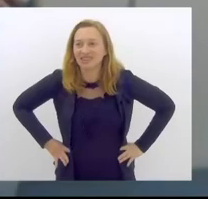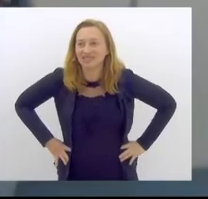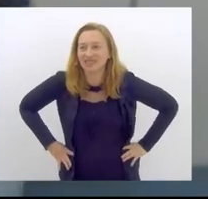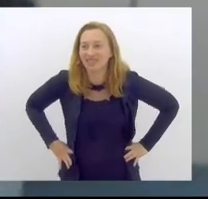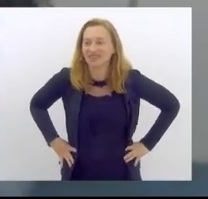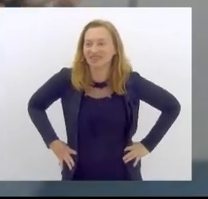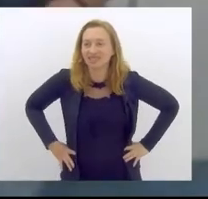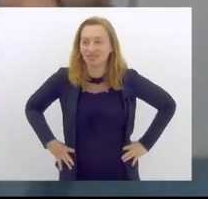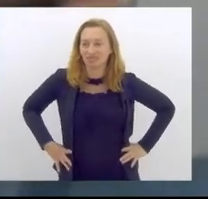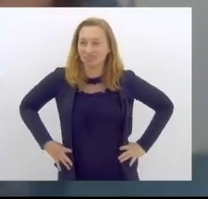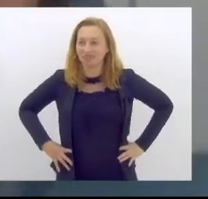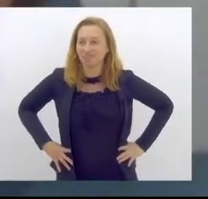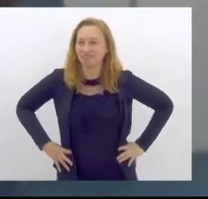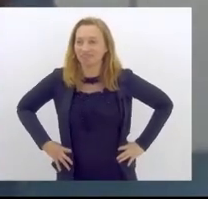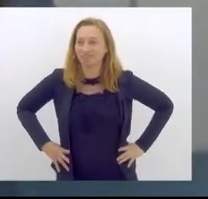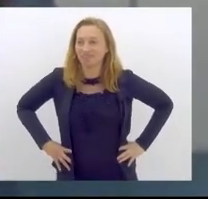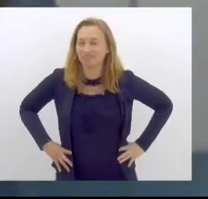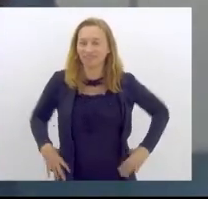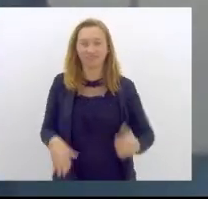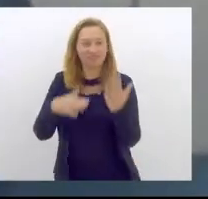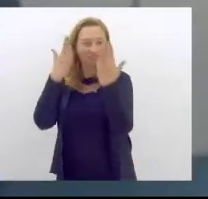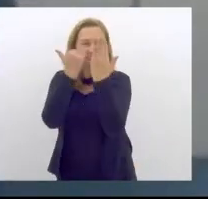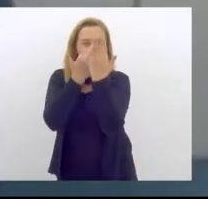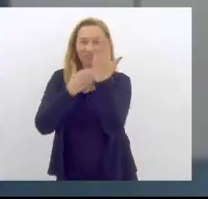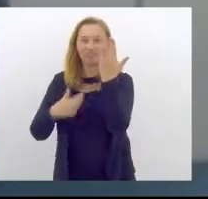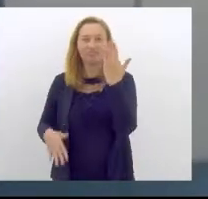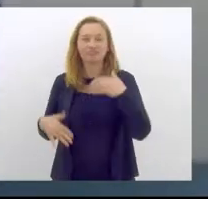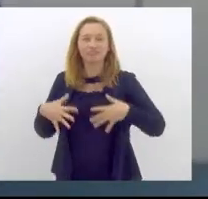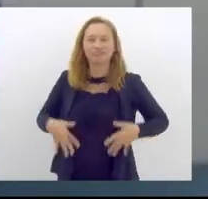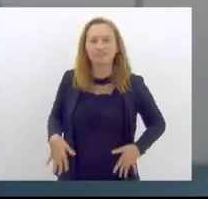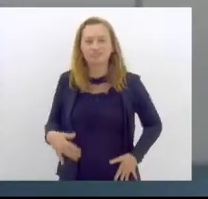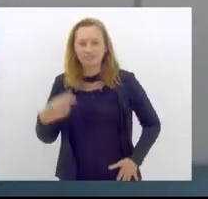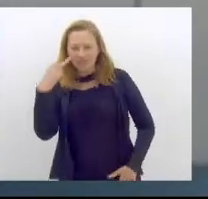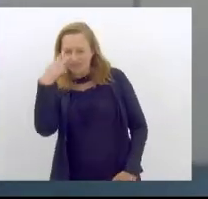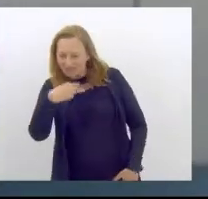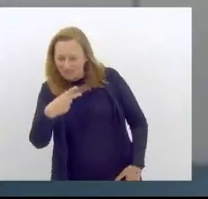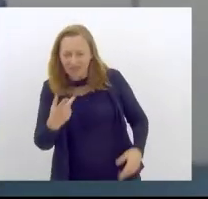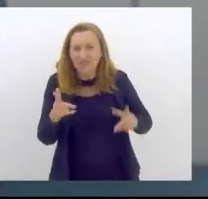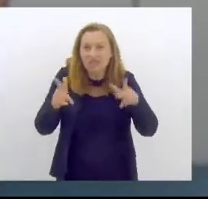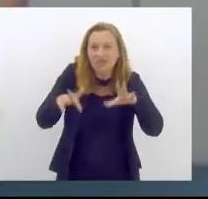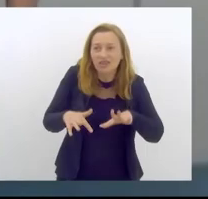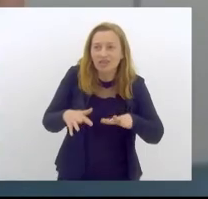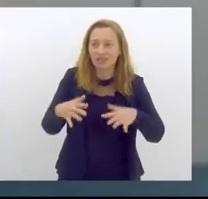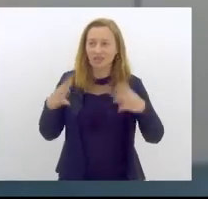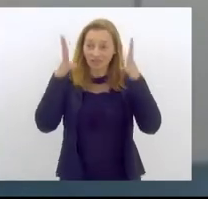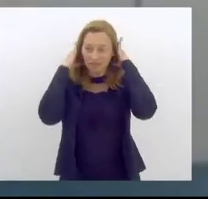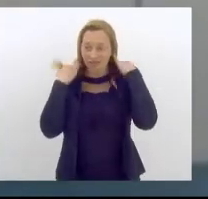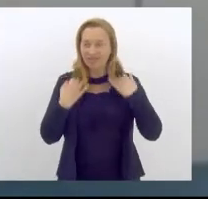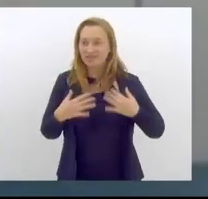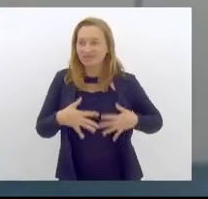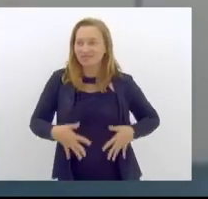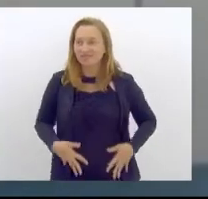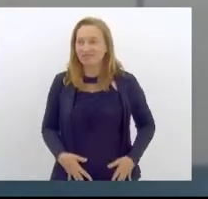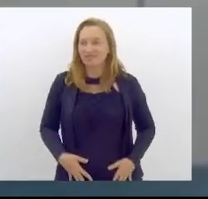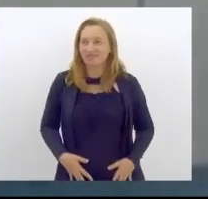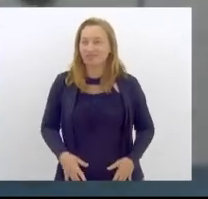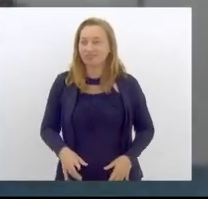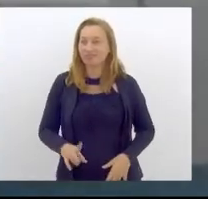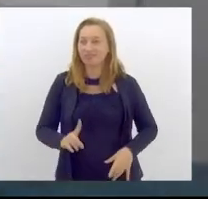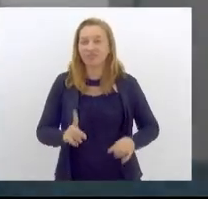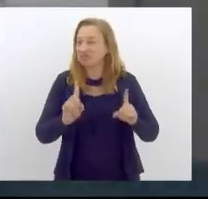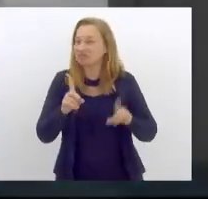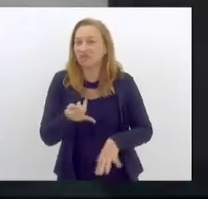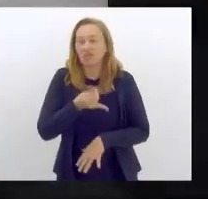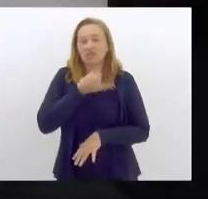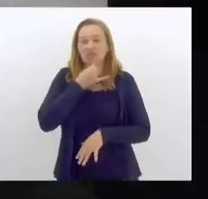frente e olha no espelho se ficou diferente se amar não se